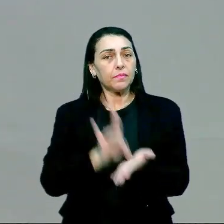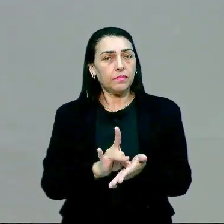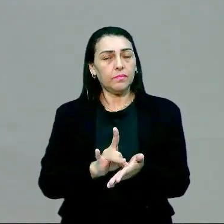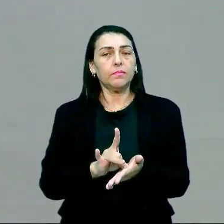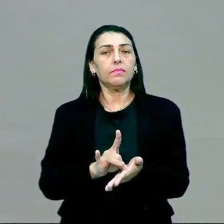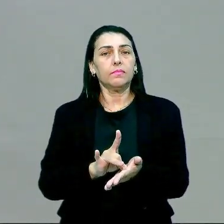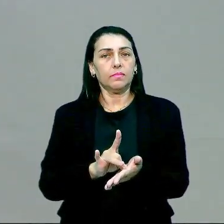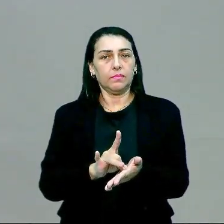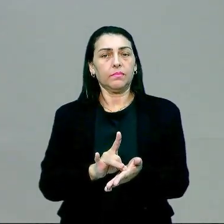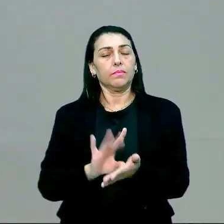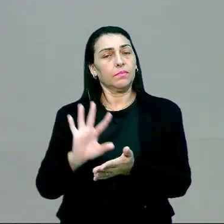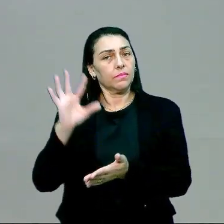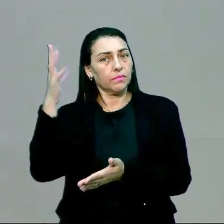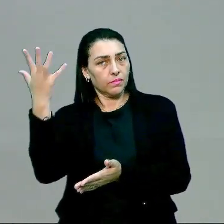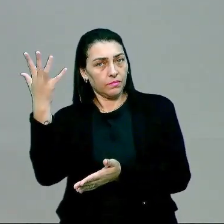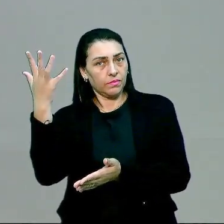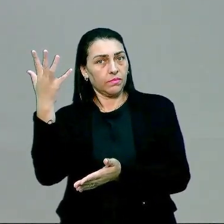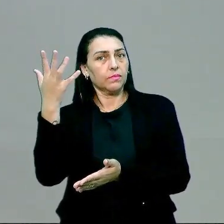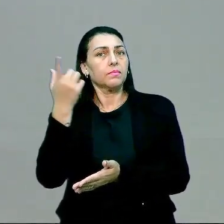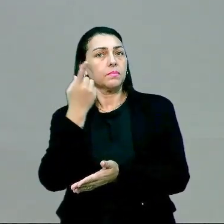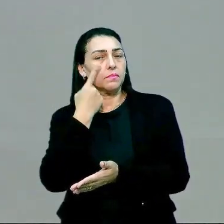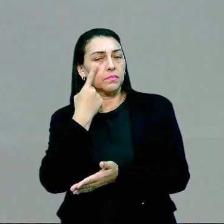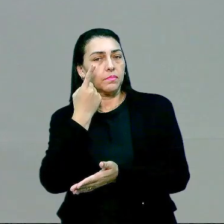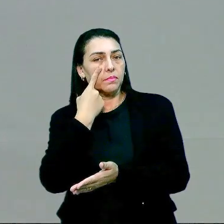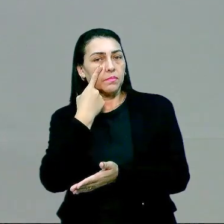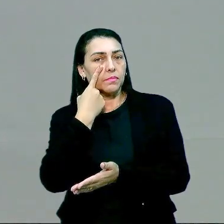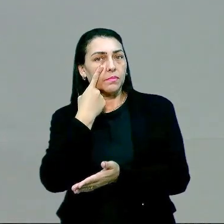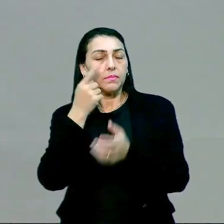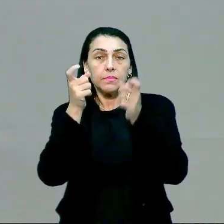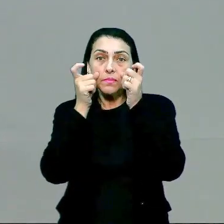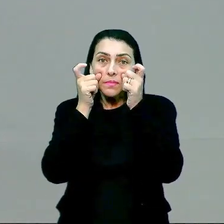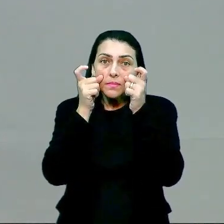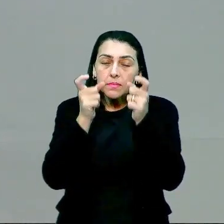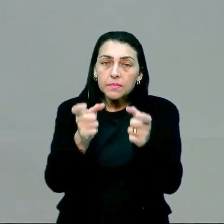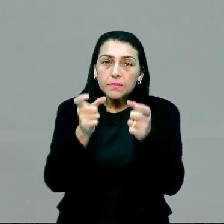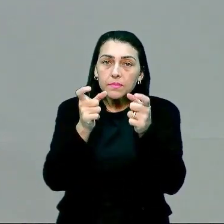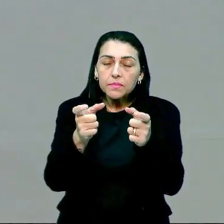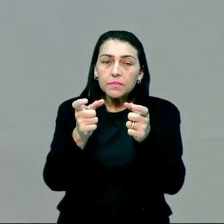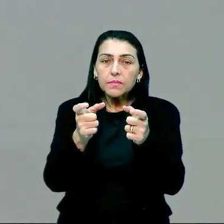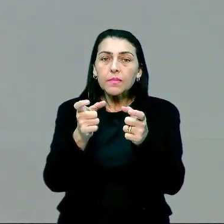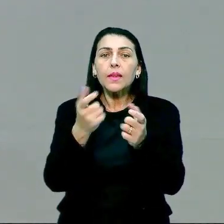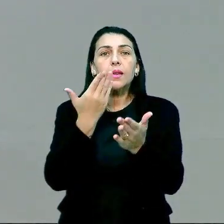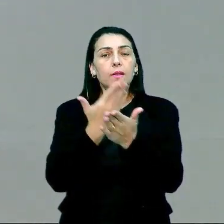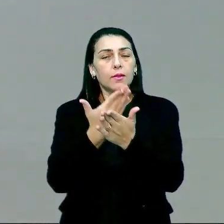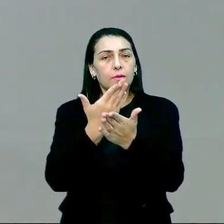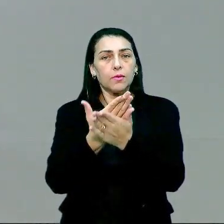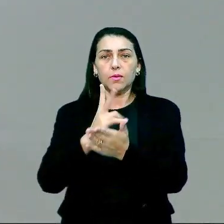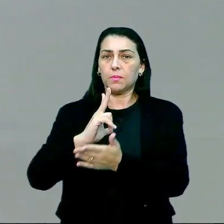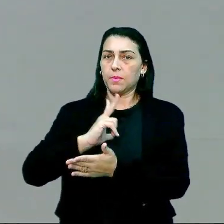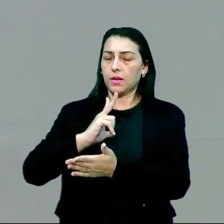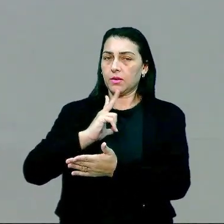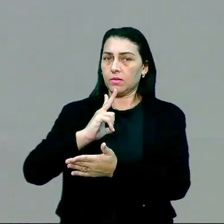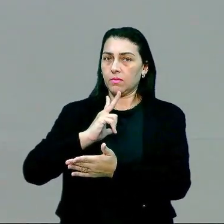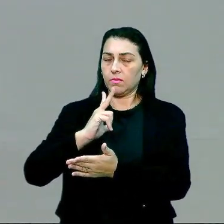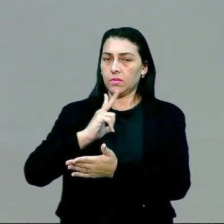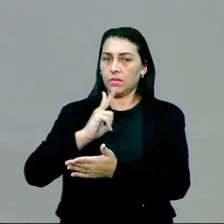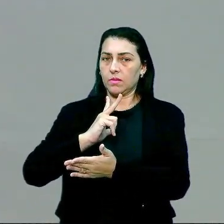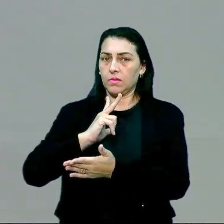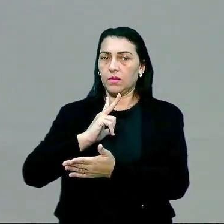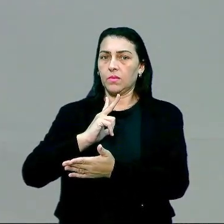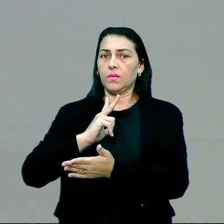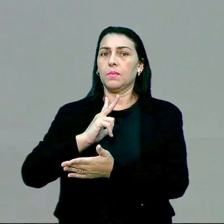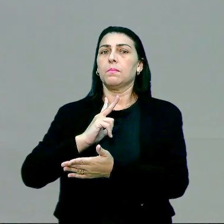de uma determinada situação observada. Então prestem bastante atenção, é um estudo particular para